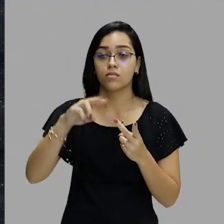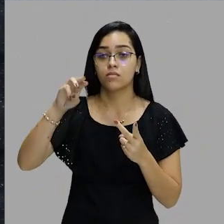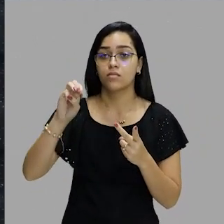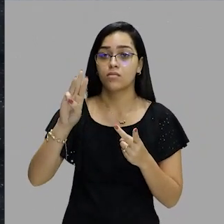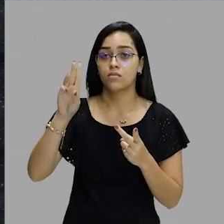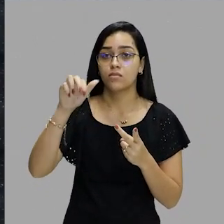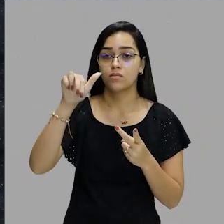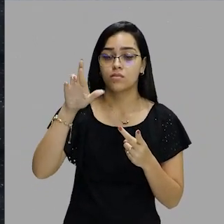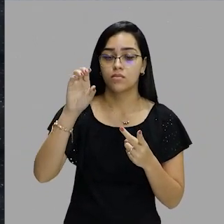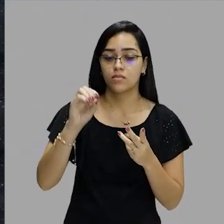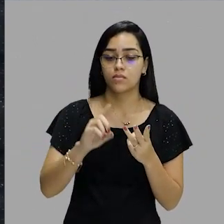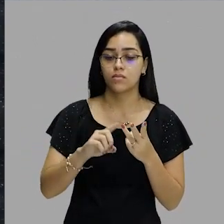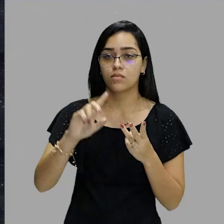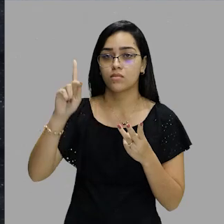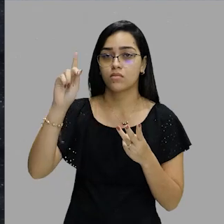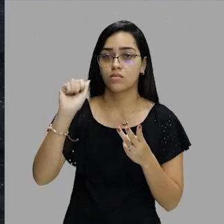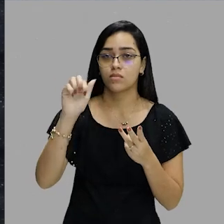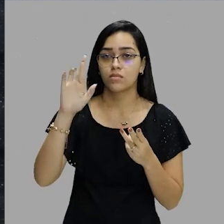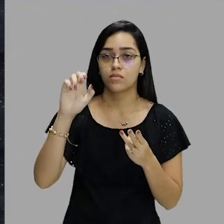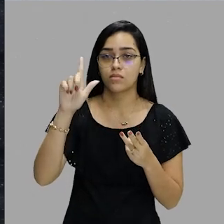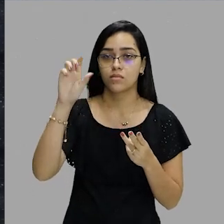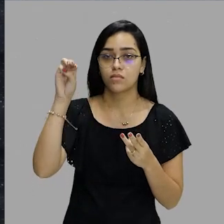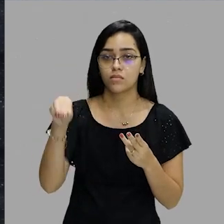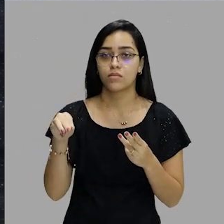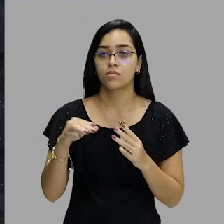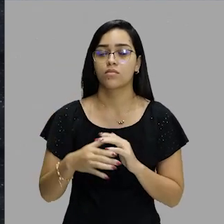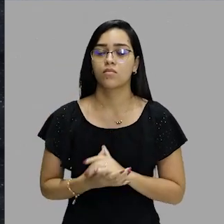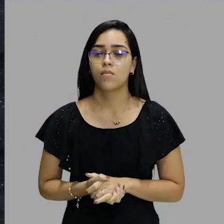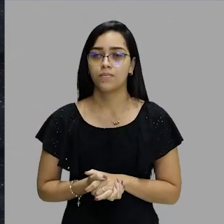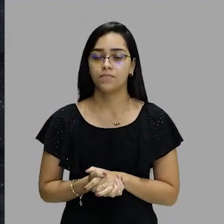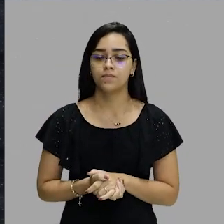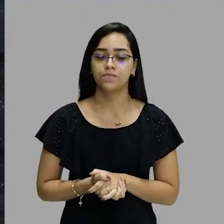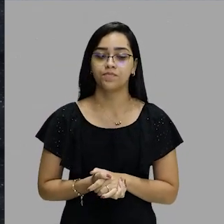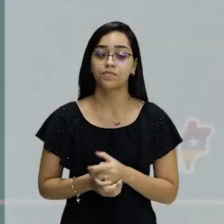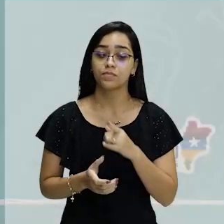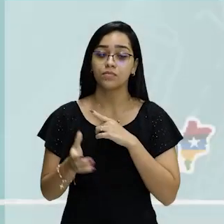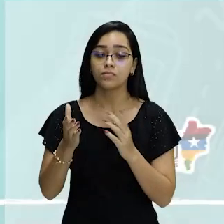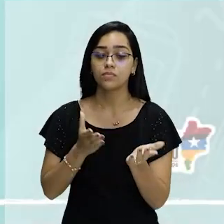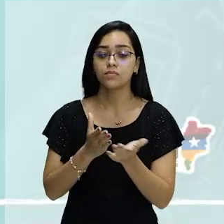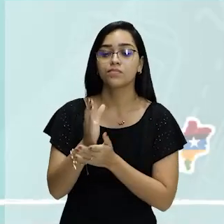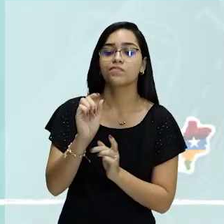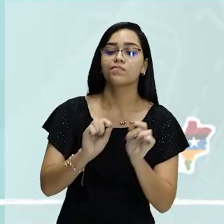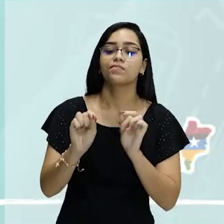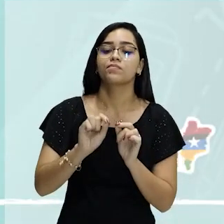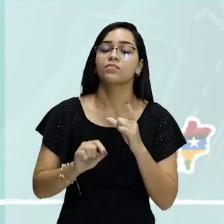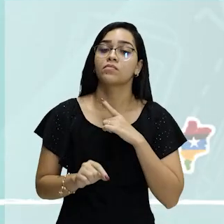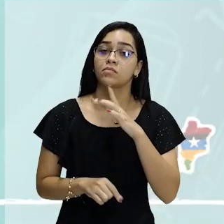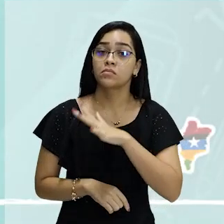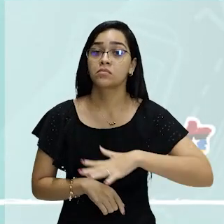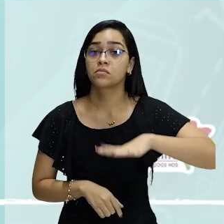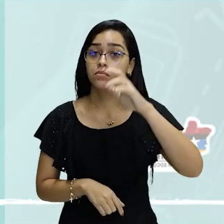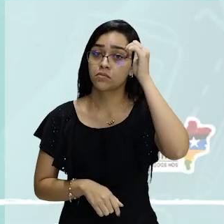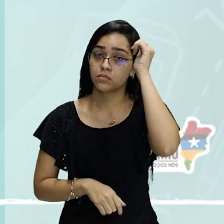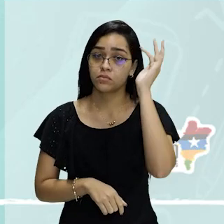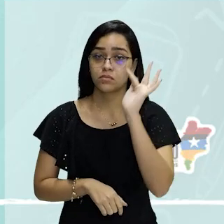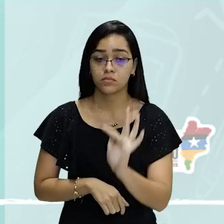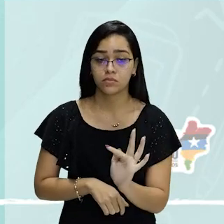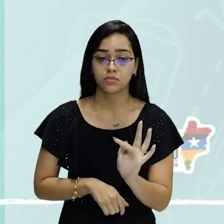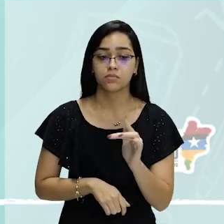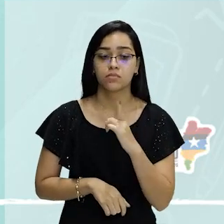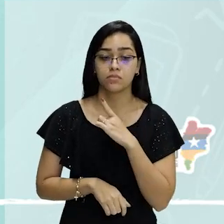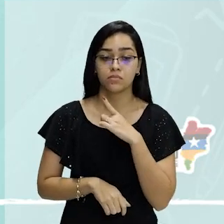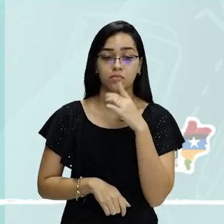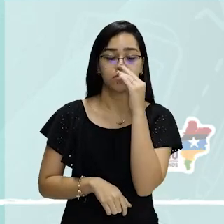Renaissance, New Negro e Harlem Renaissance. E essas vertentes resgatavam os vínculos com o continente